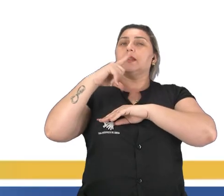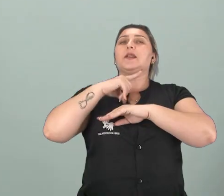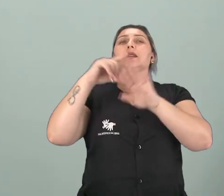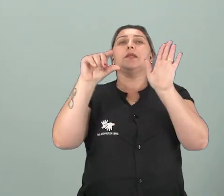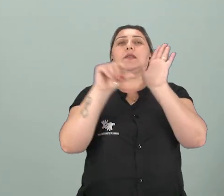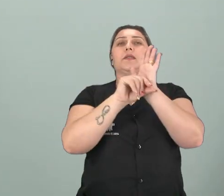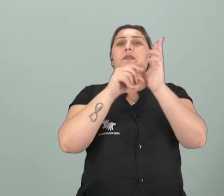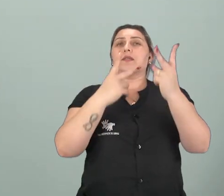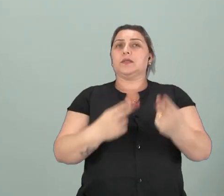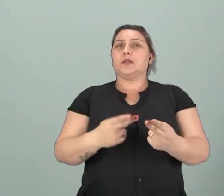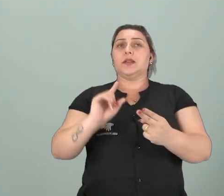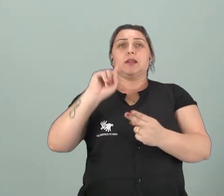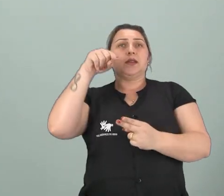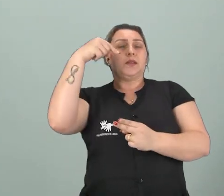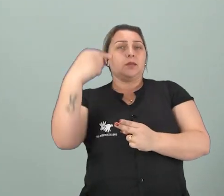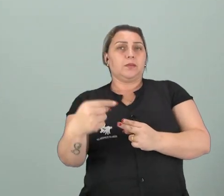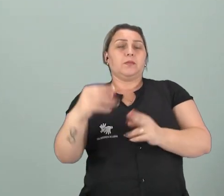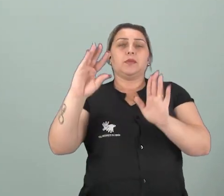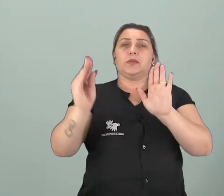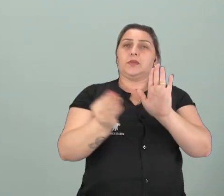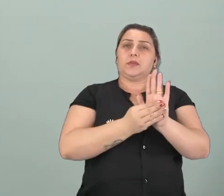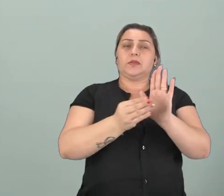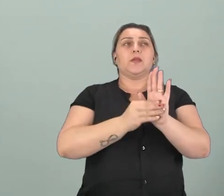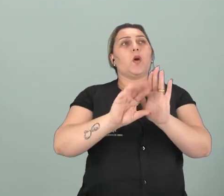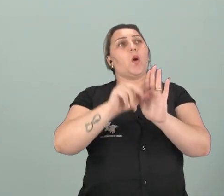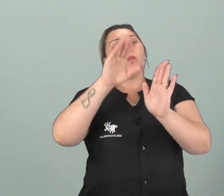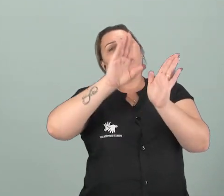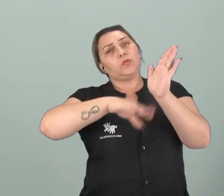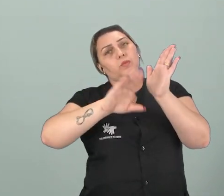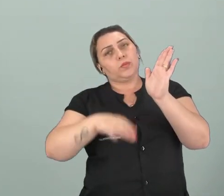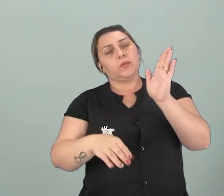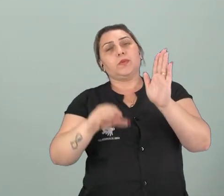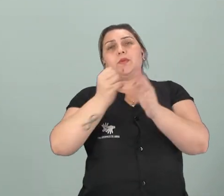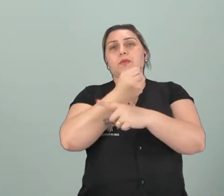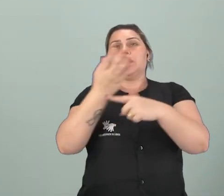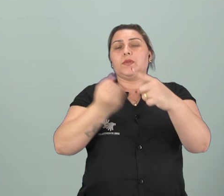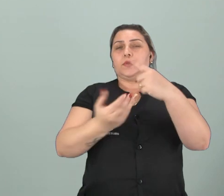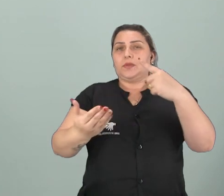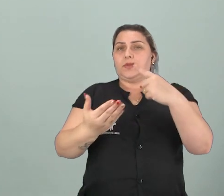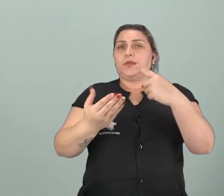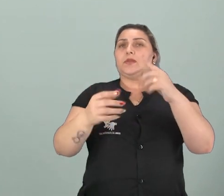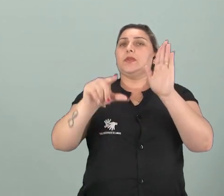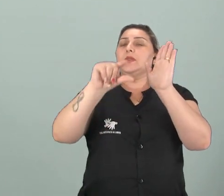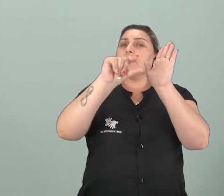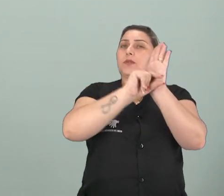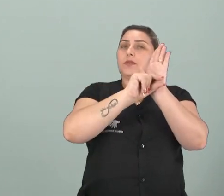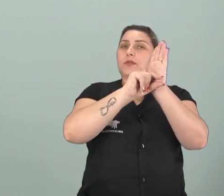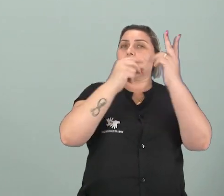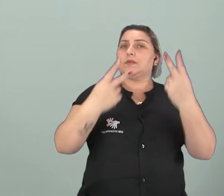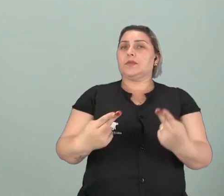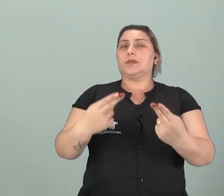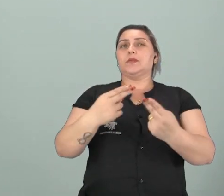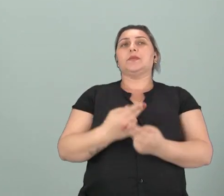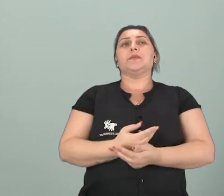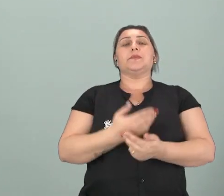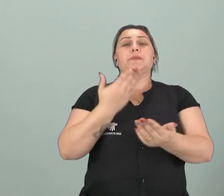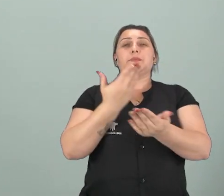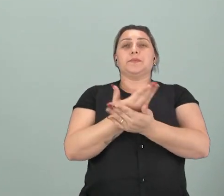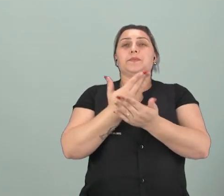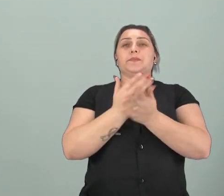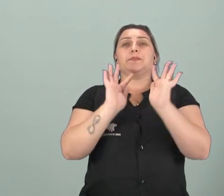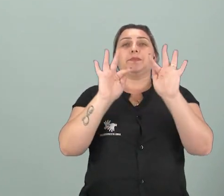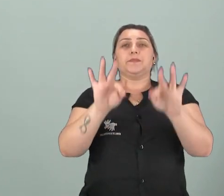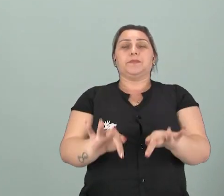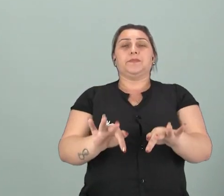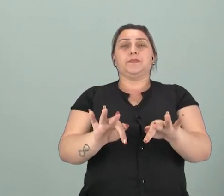denominadores iguais. Depois, adicioná-las ou subtraí-las como frações de denominadores iguais. Por hoje vamos ficando por